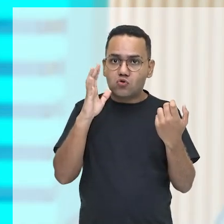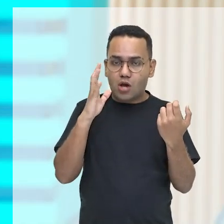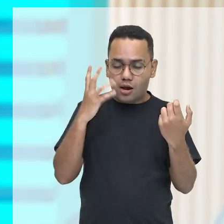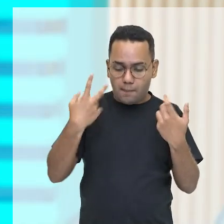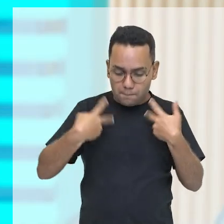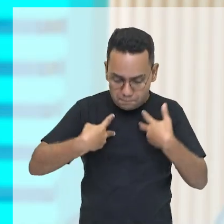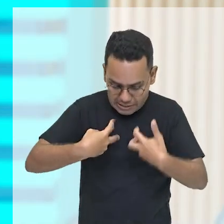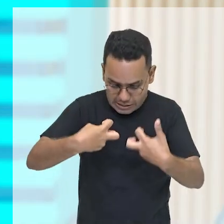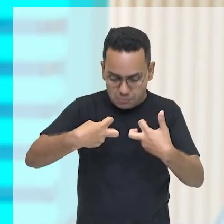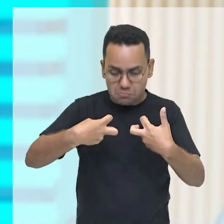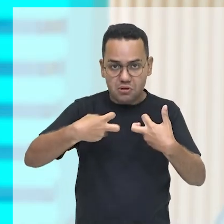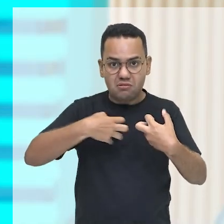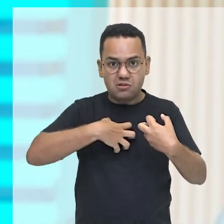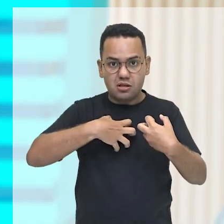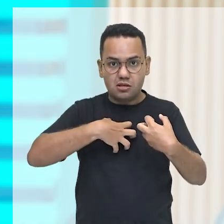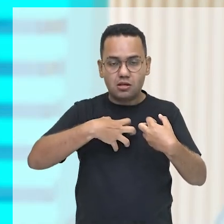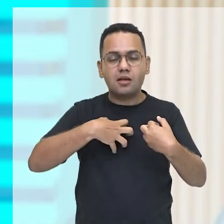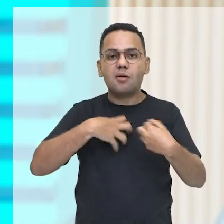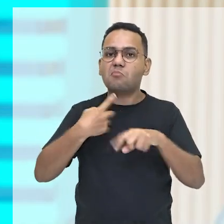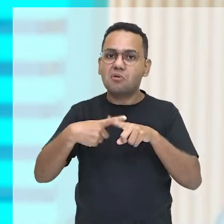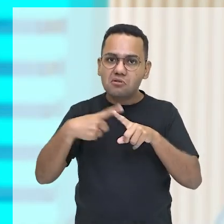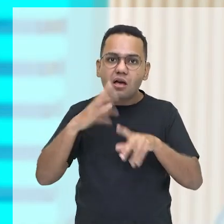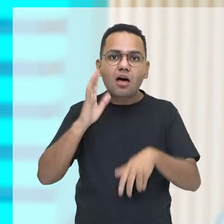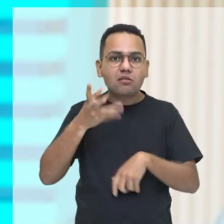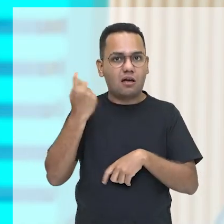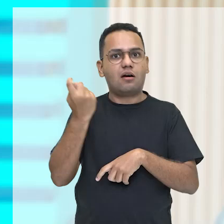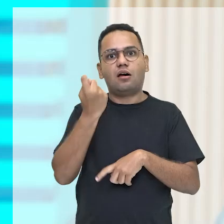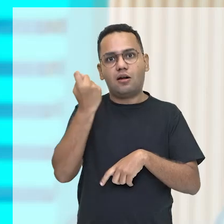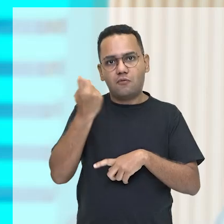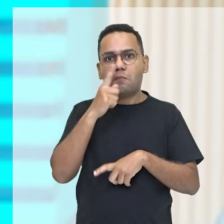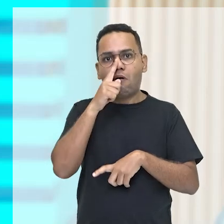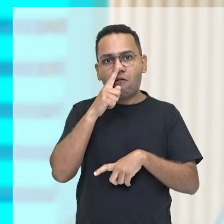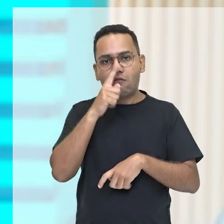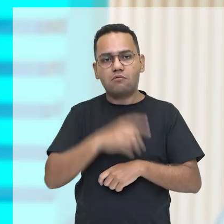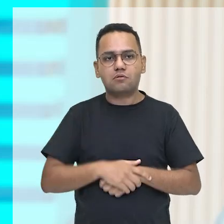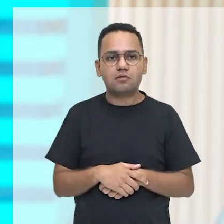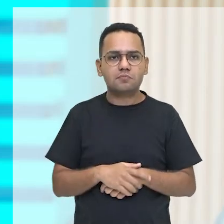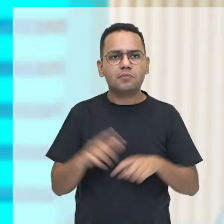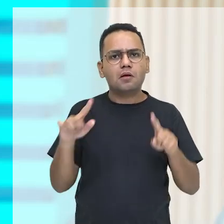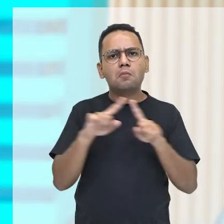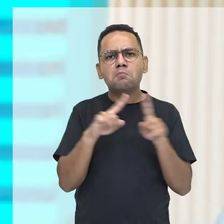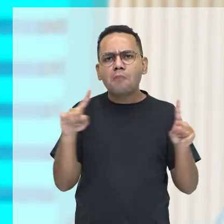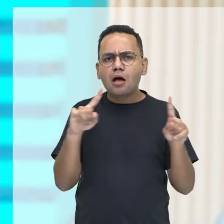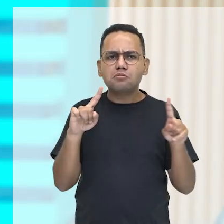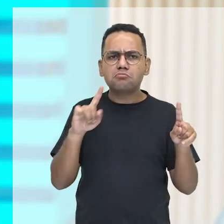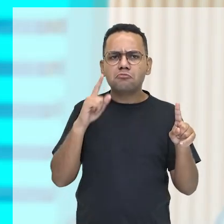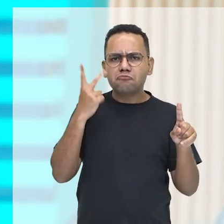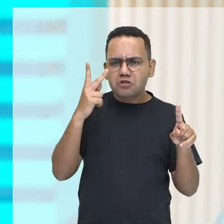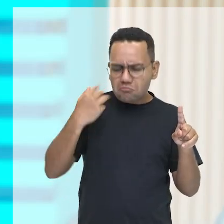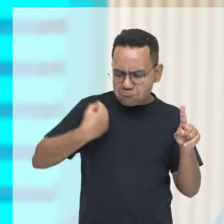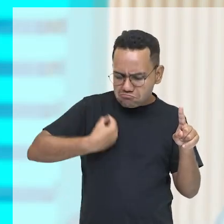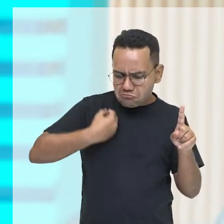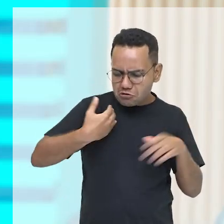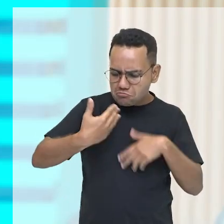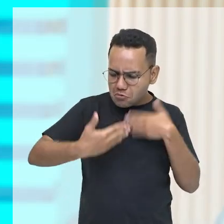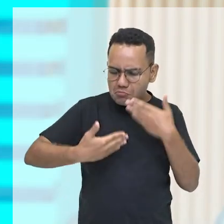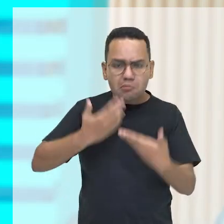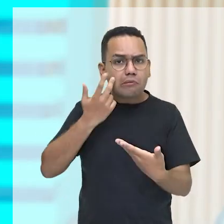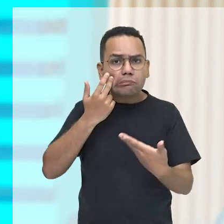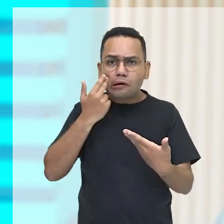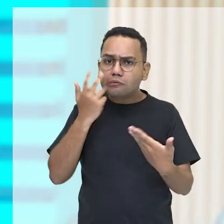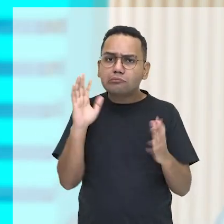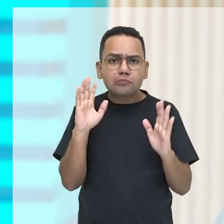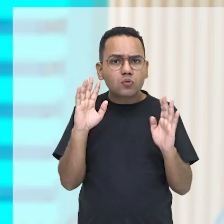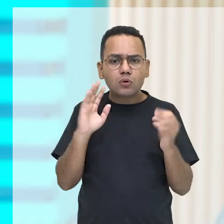no nível crítico. Você praticamente não sente nada enquanto a pressão está ali mudando. Está